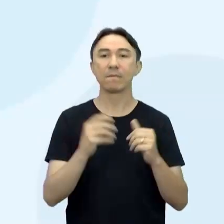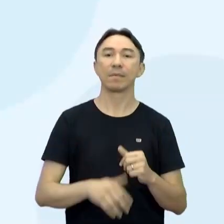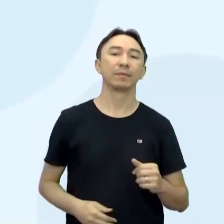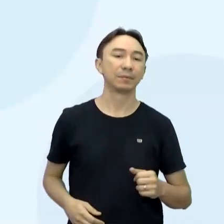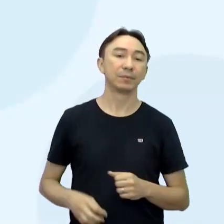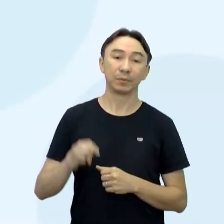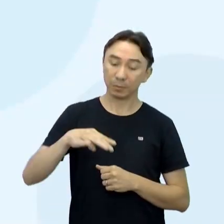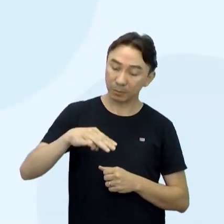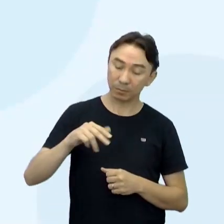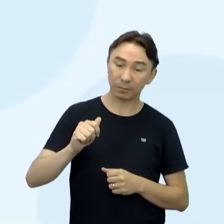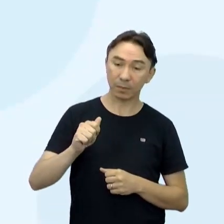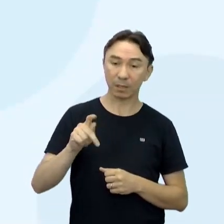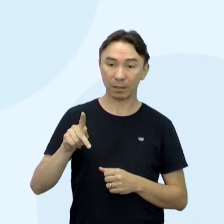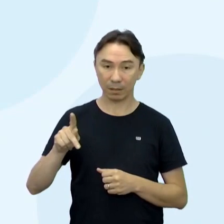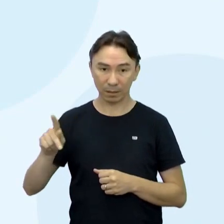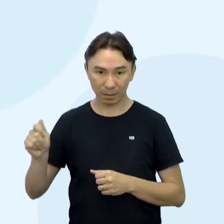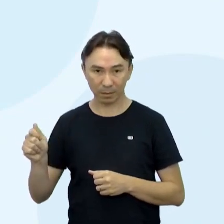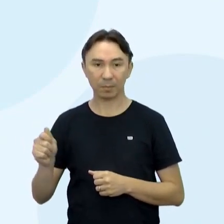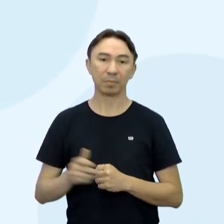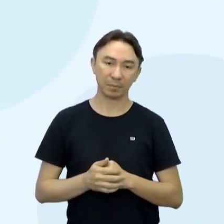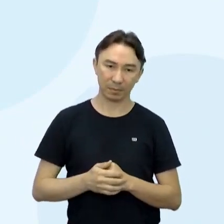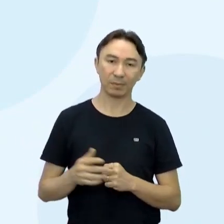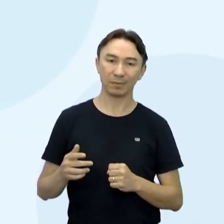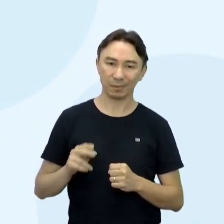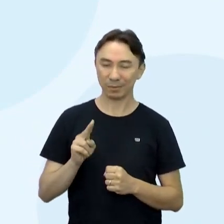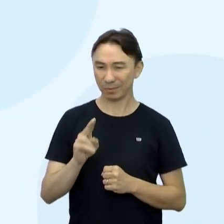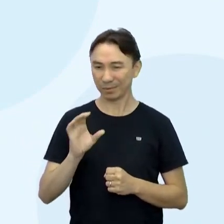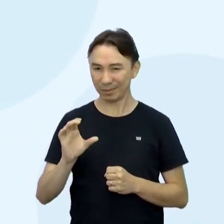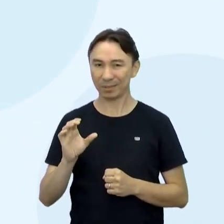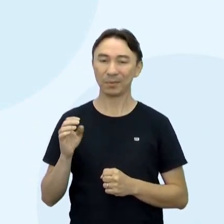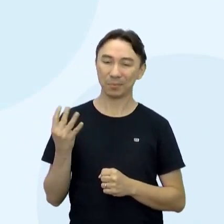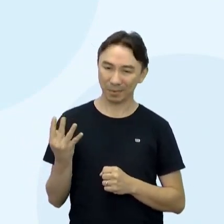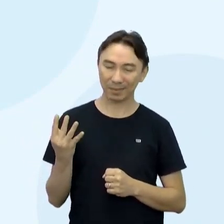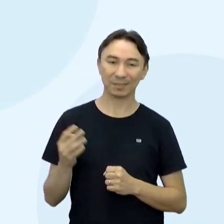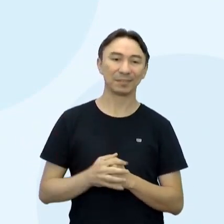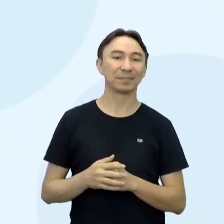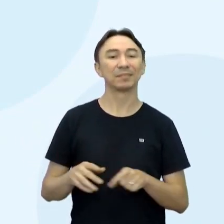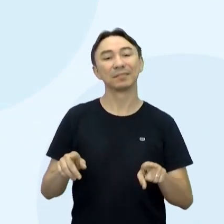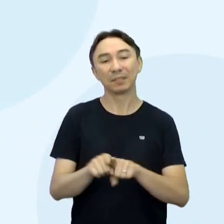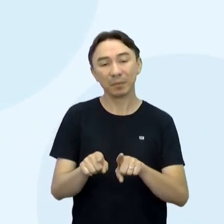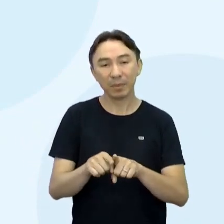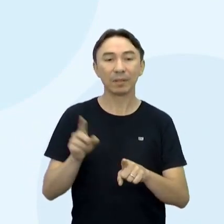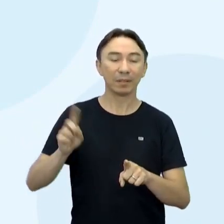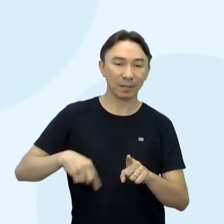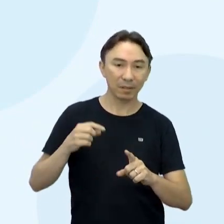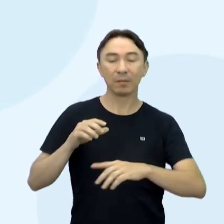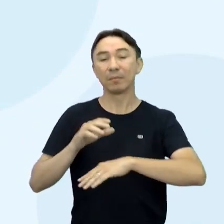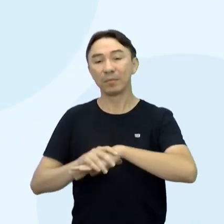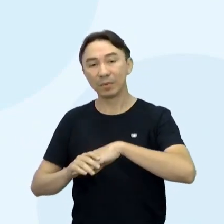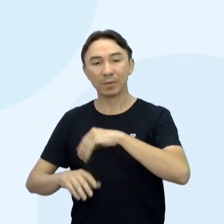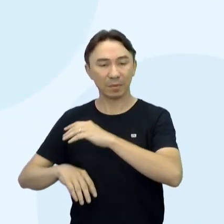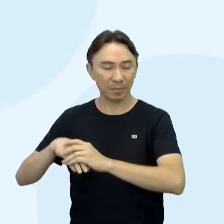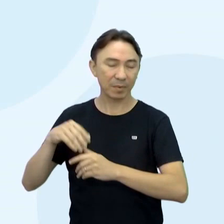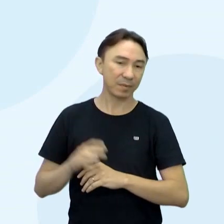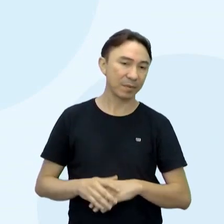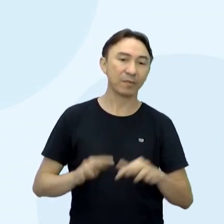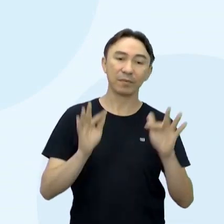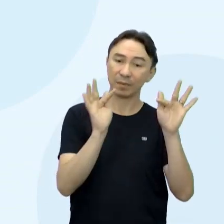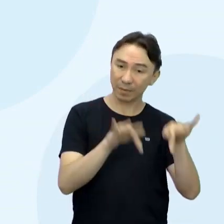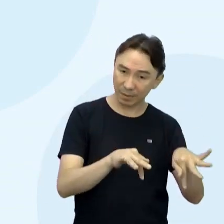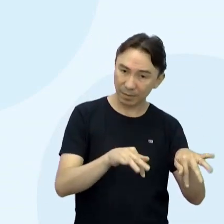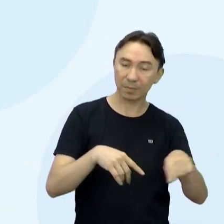né, a integração, que é a unidade 4, mão na massa, desdobramento e a